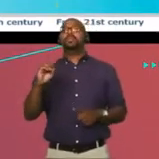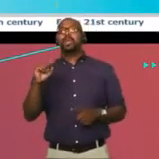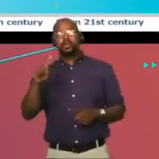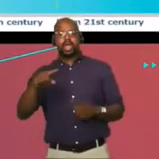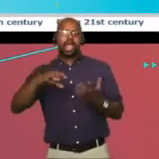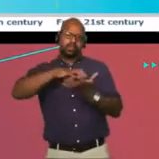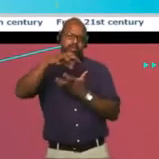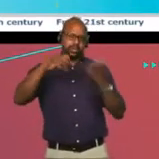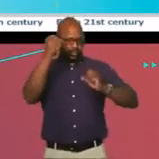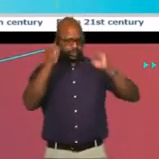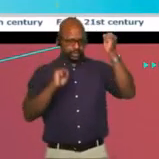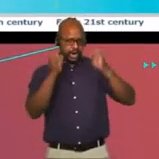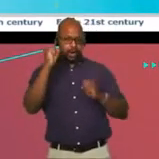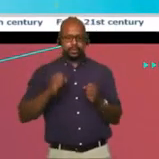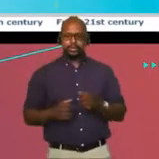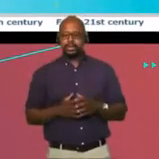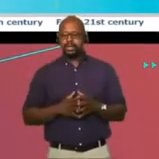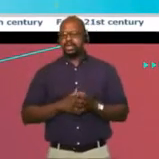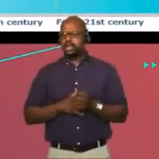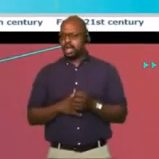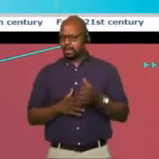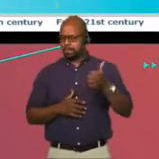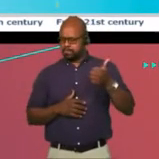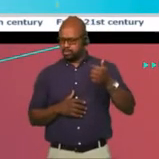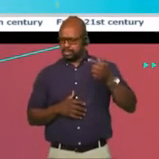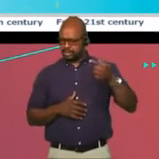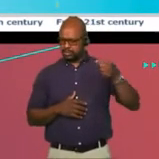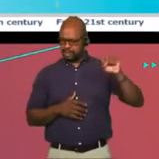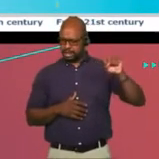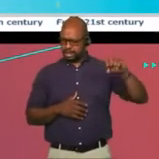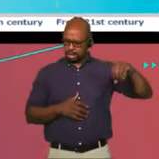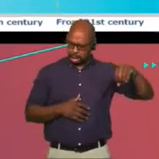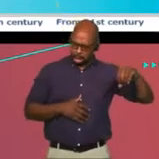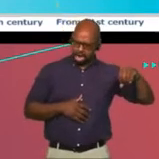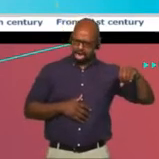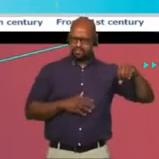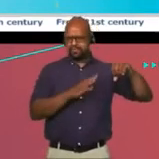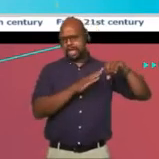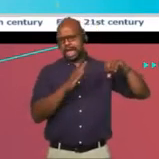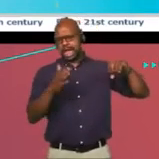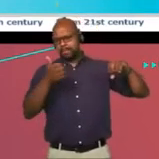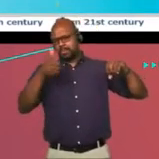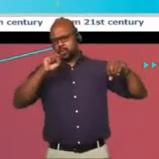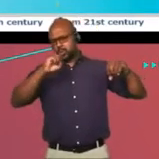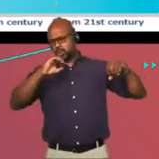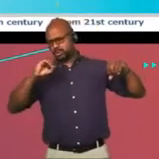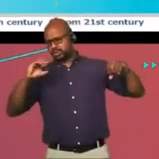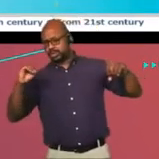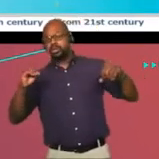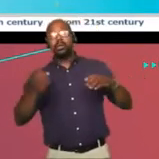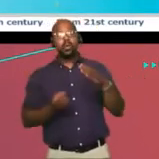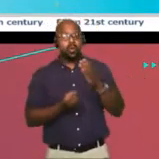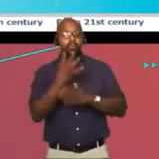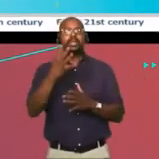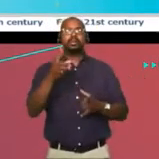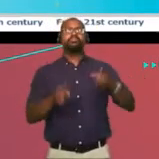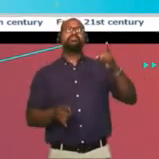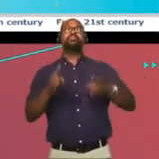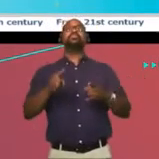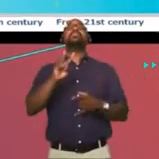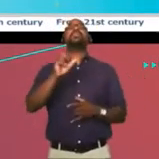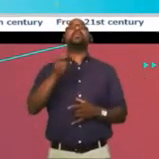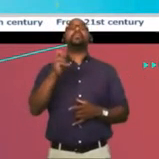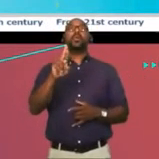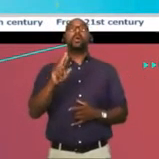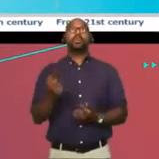Revolução Industrial 1789 1804 começa a máquina a vapor